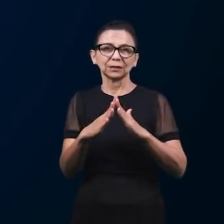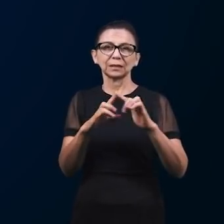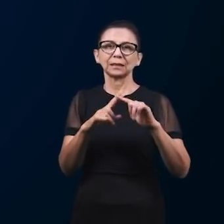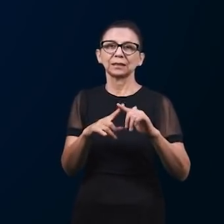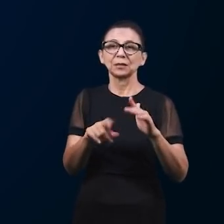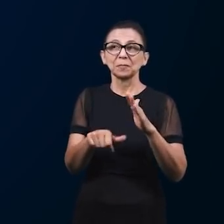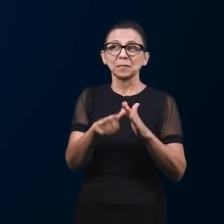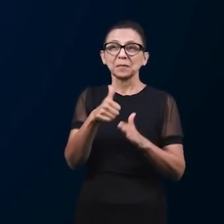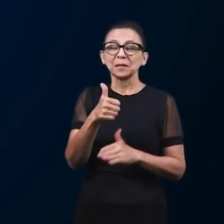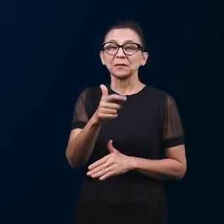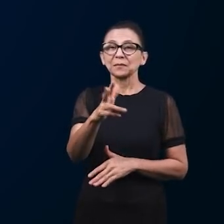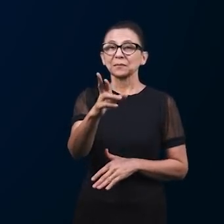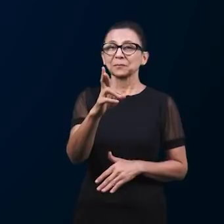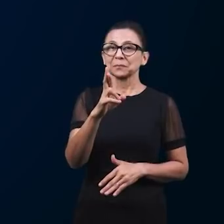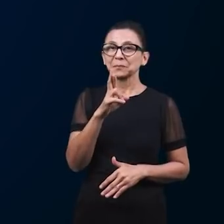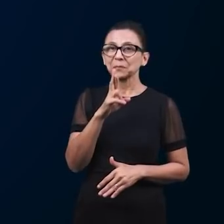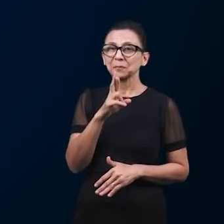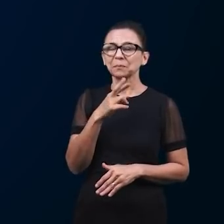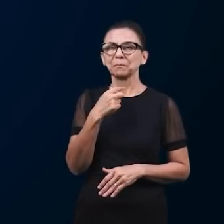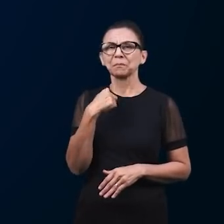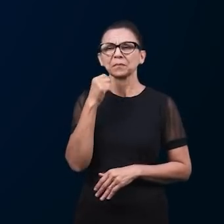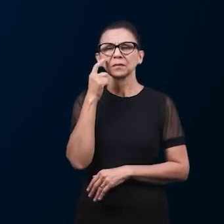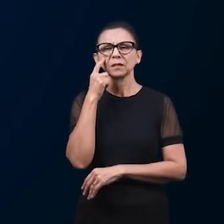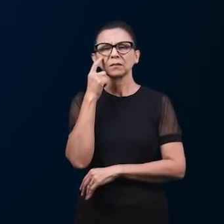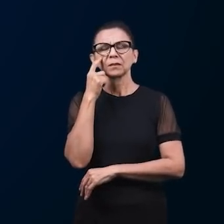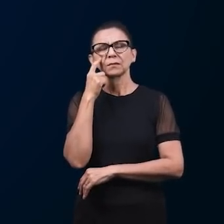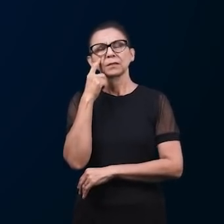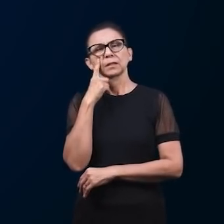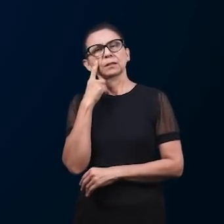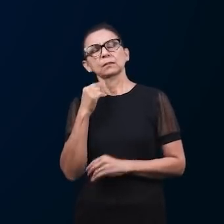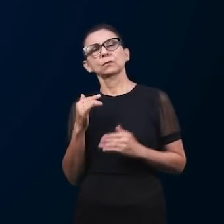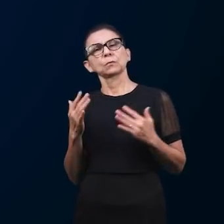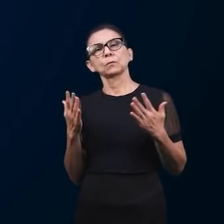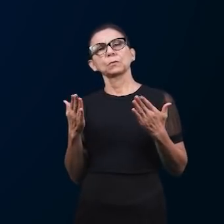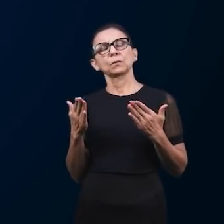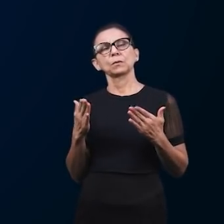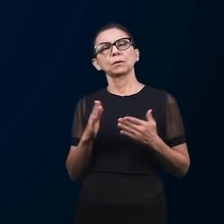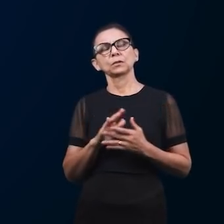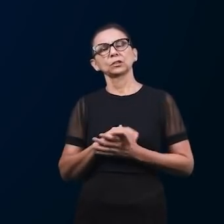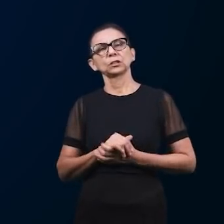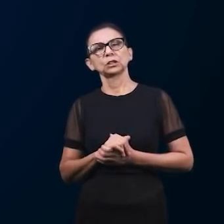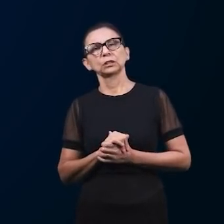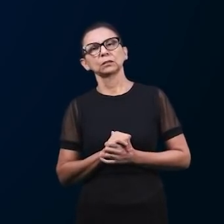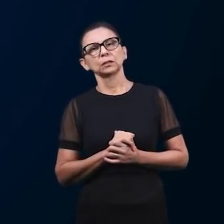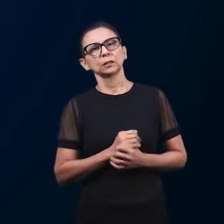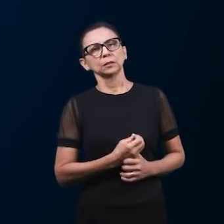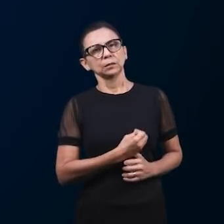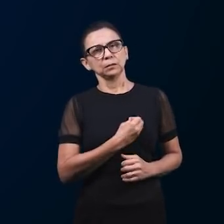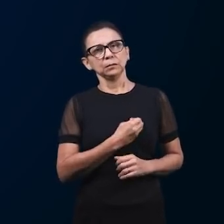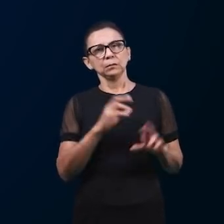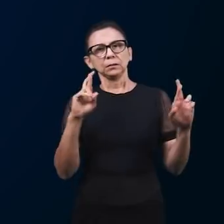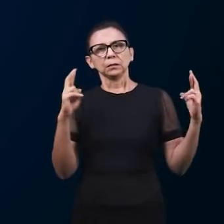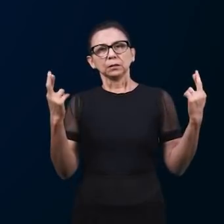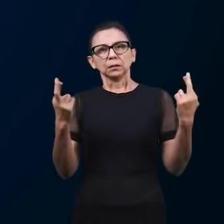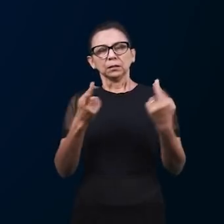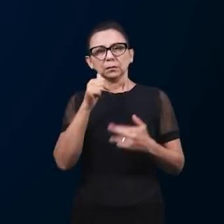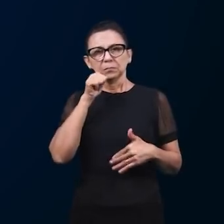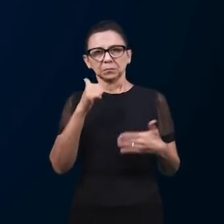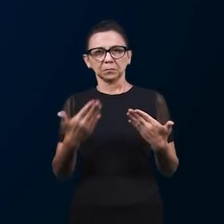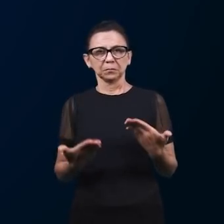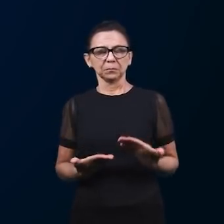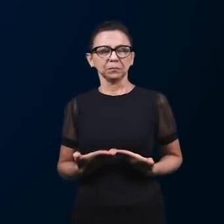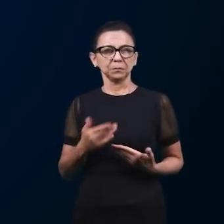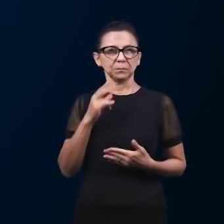vez a sua resposta. Eu estava vendo hoje, participando ali da reunião